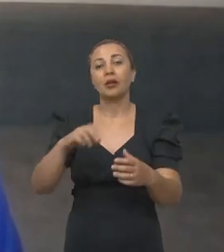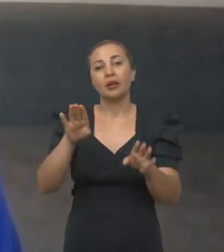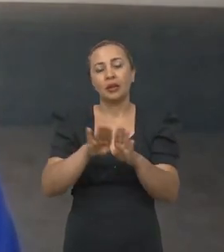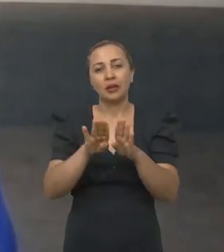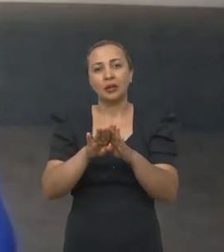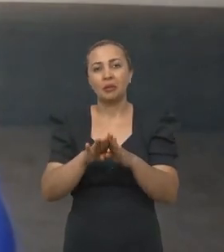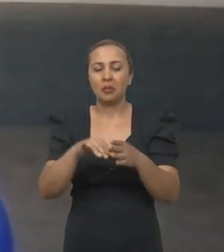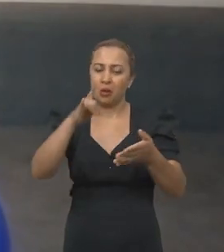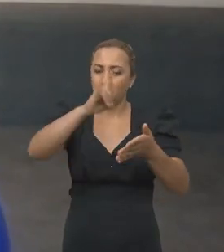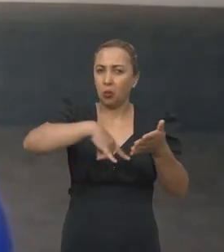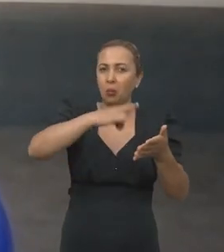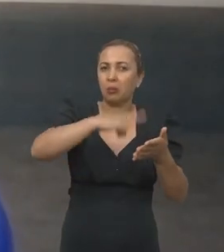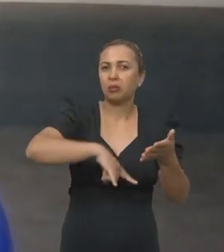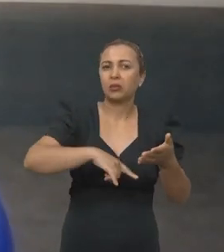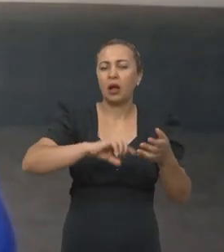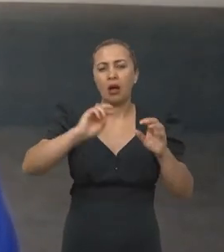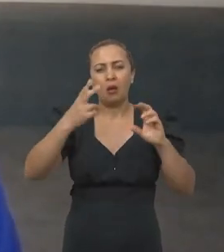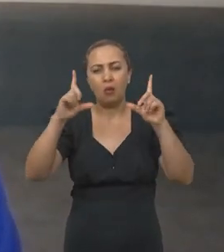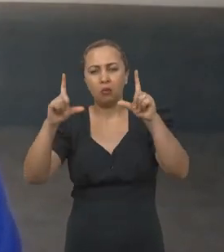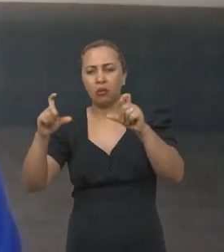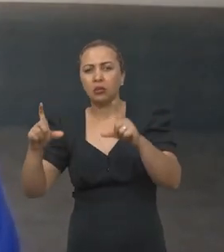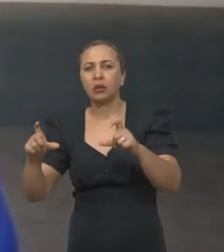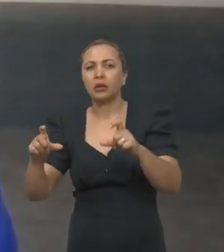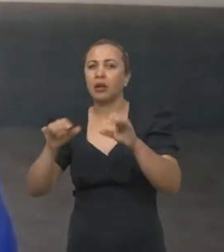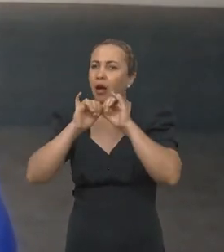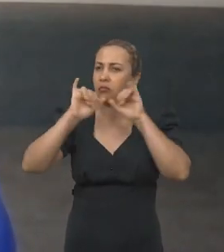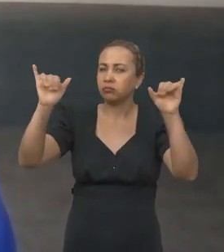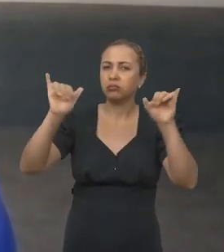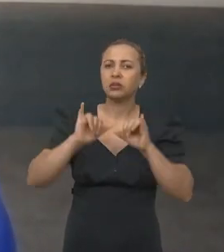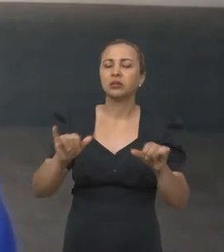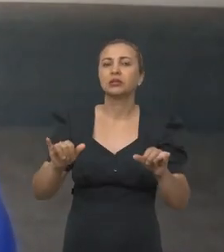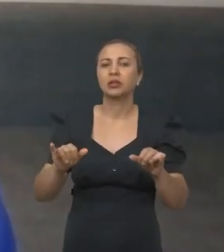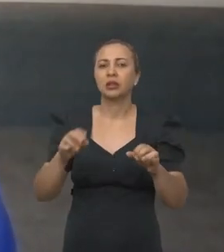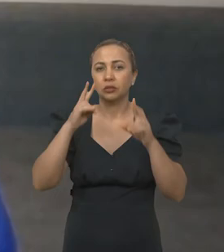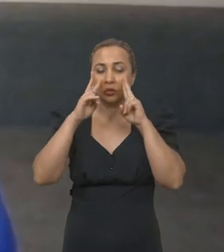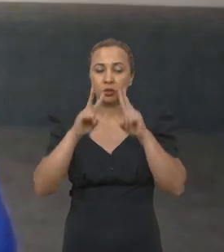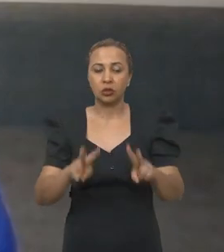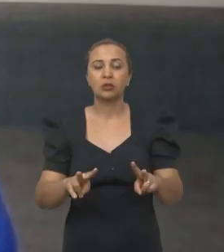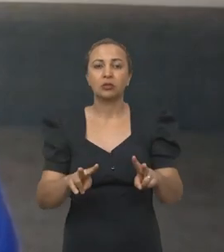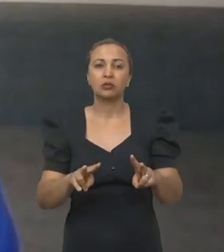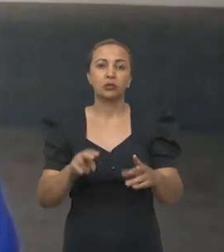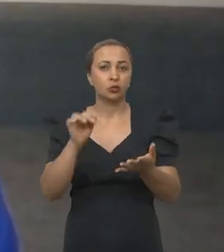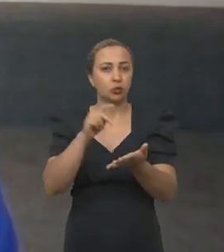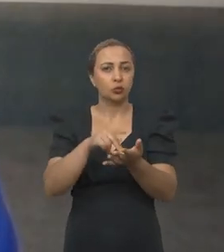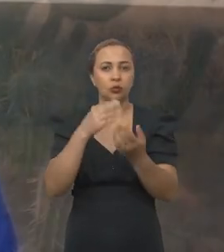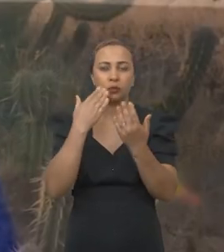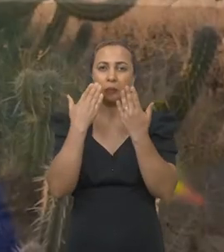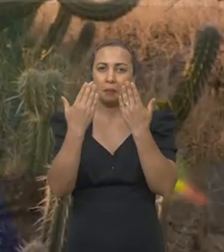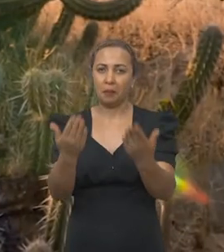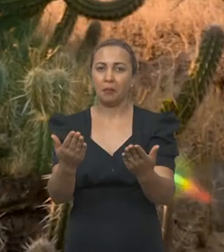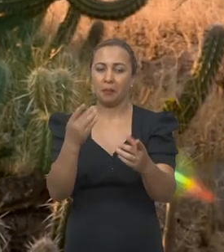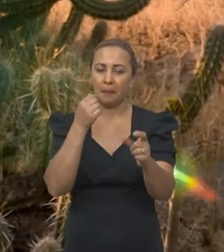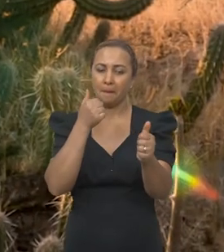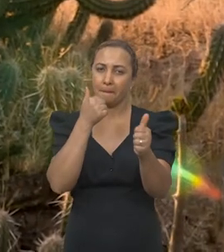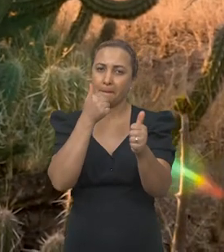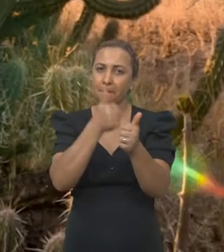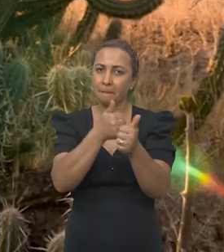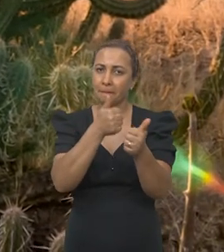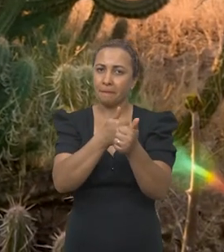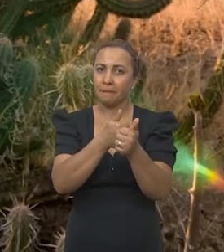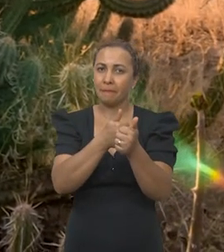e atuar ou documentar enfim para chegar em campo a um